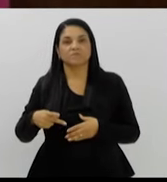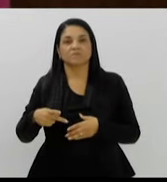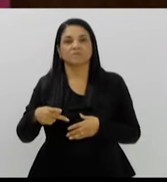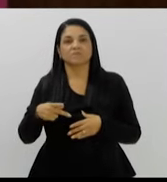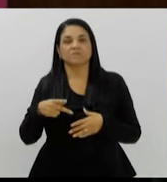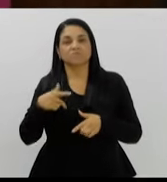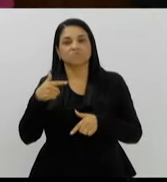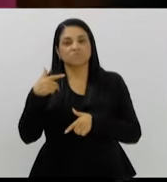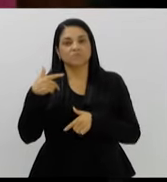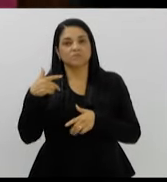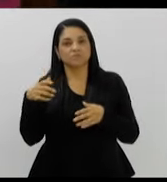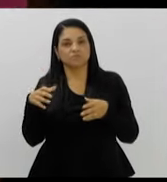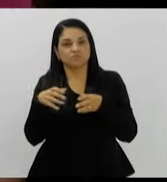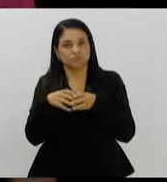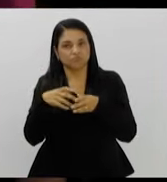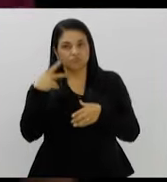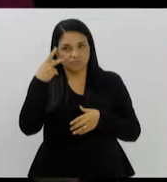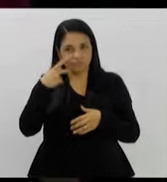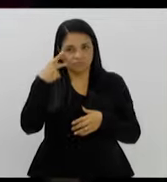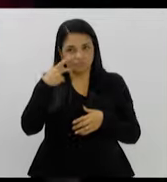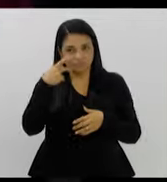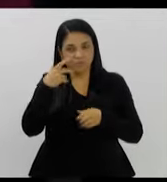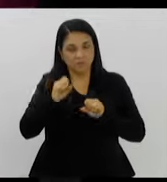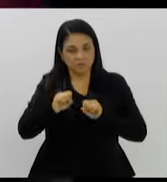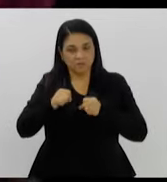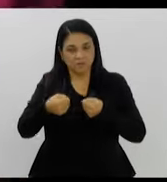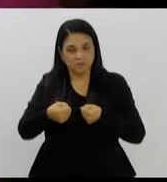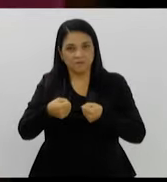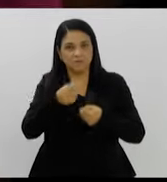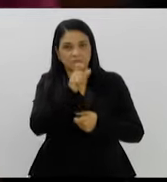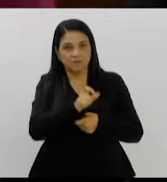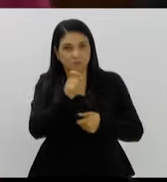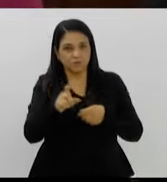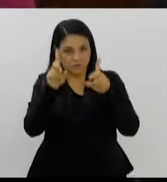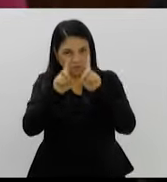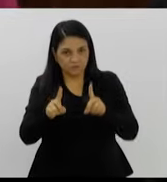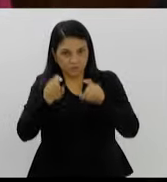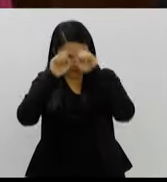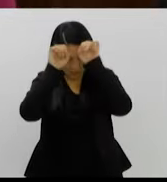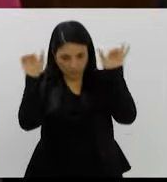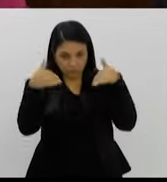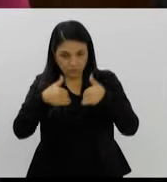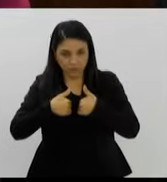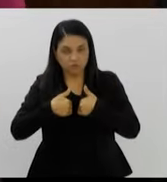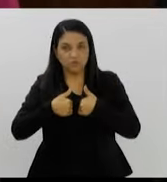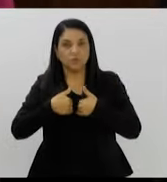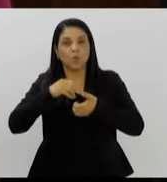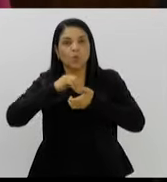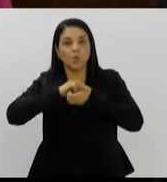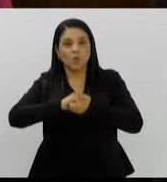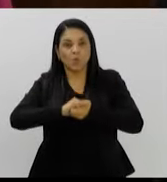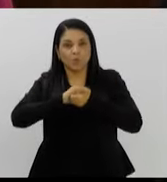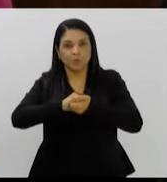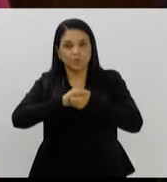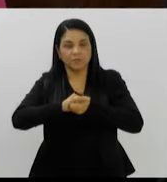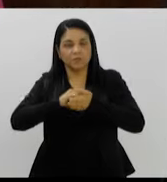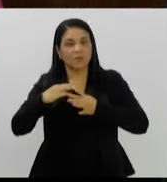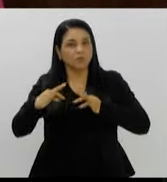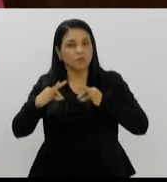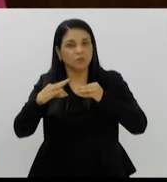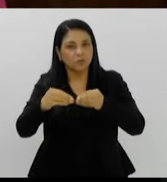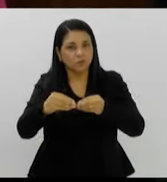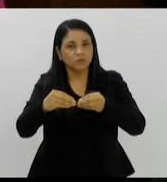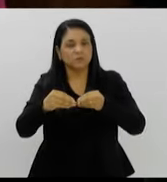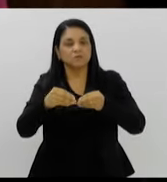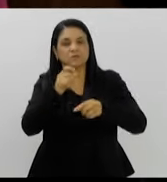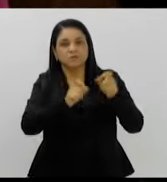parlamentar em defesa das pessoas com autismo cumprimentar todo todos aqueles que lutam